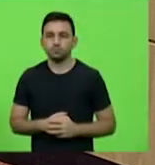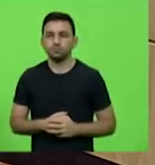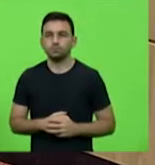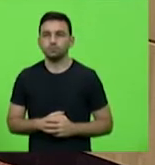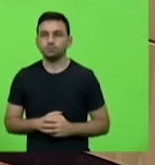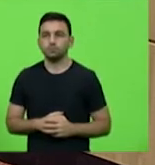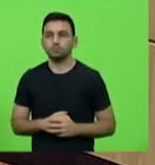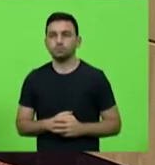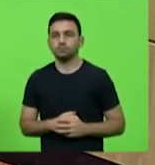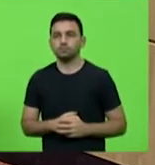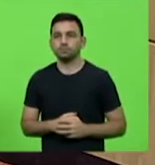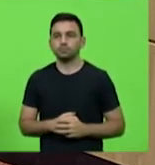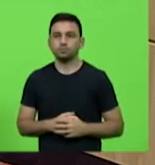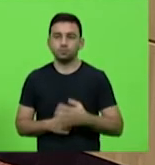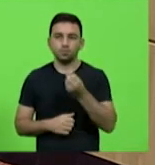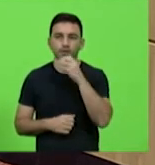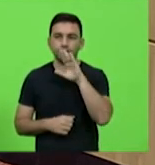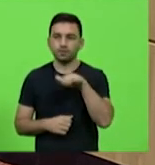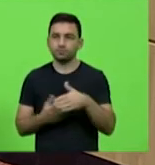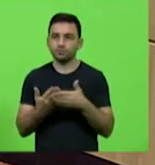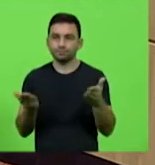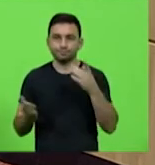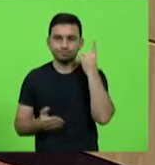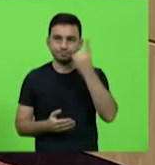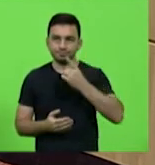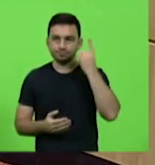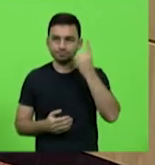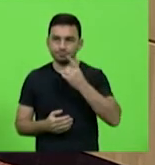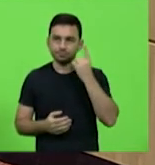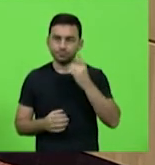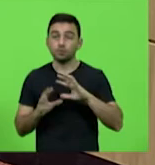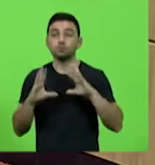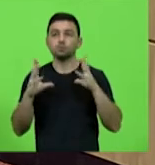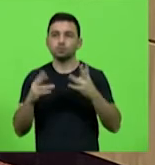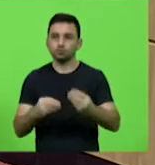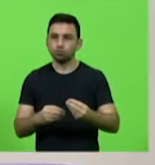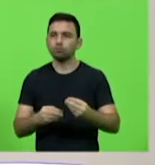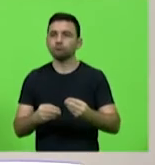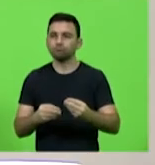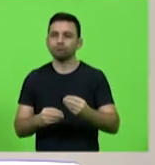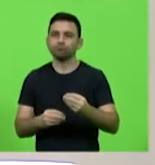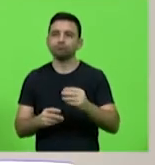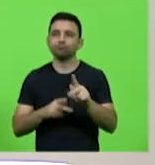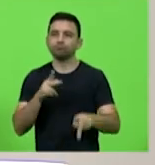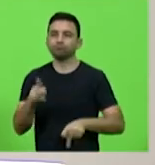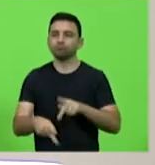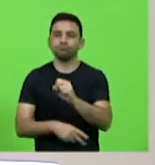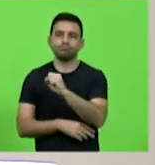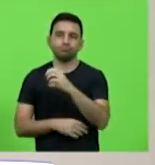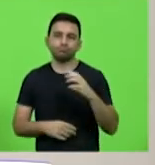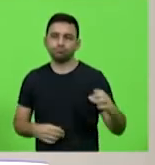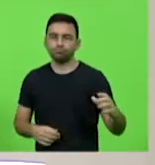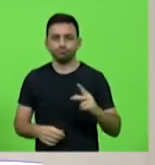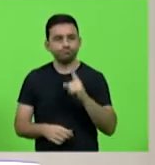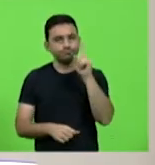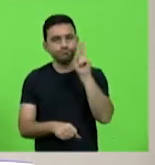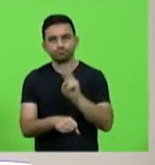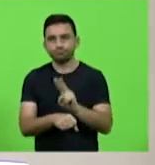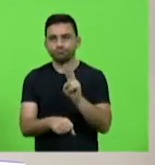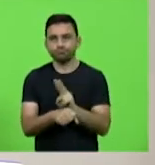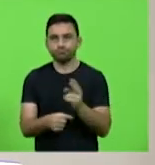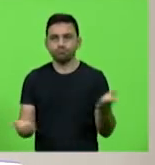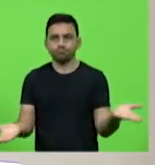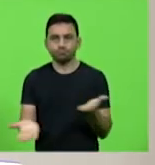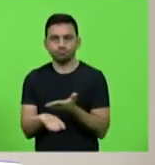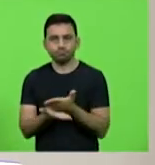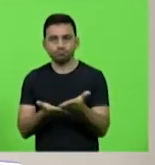Boa tarde, deputadas. Boa tarde, deputados. Boa tarde a todos os catarinenses. Sobre a proteção de Deus, declaro